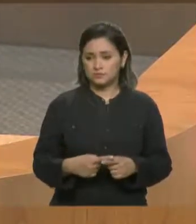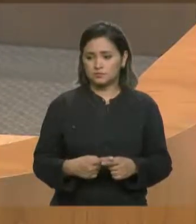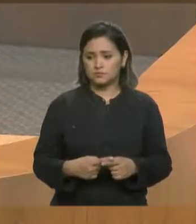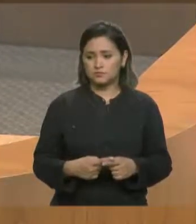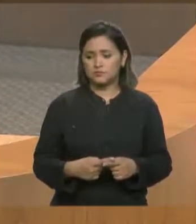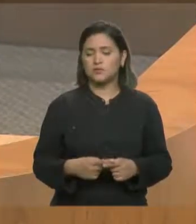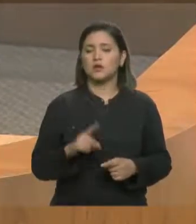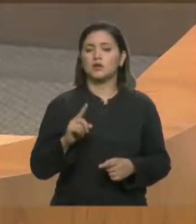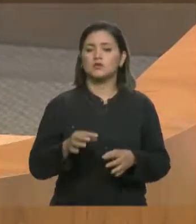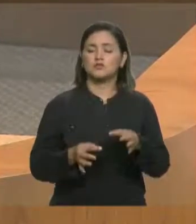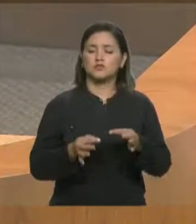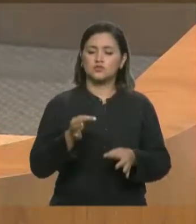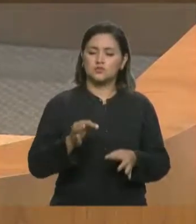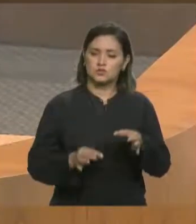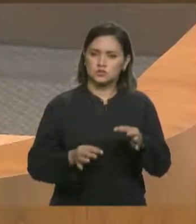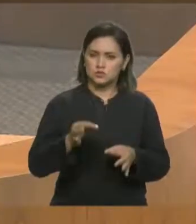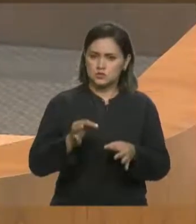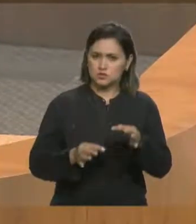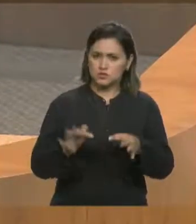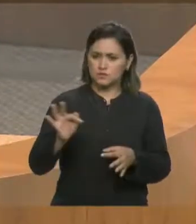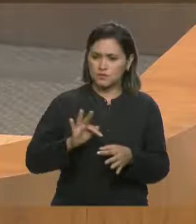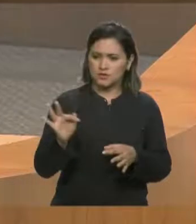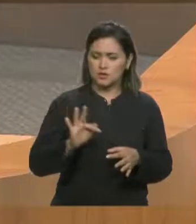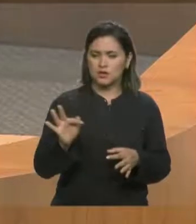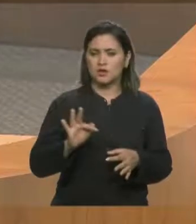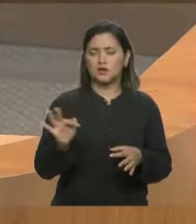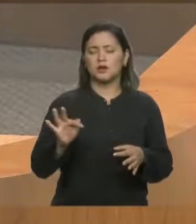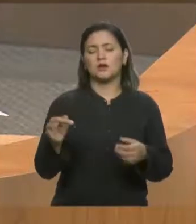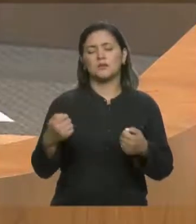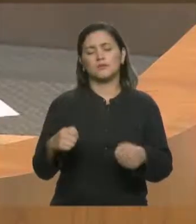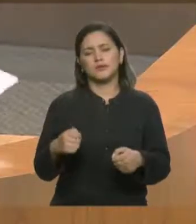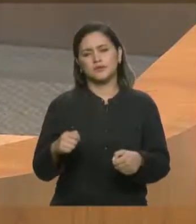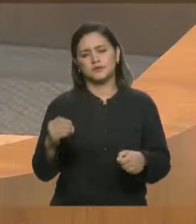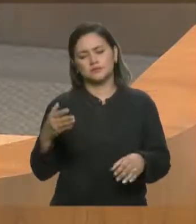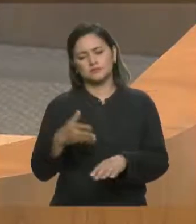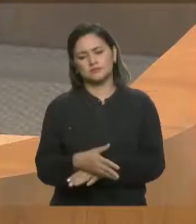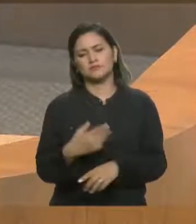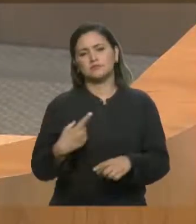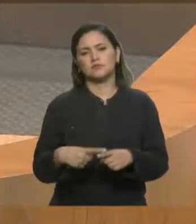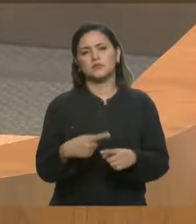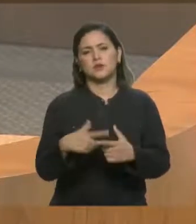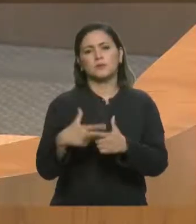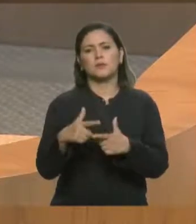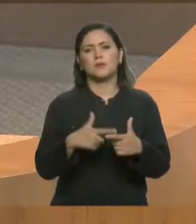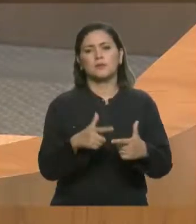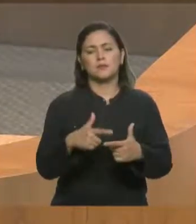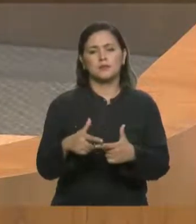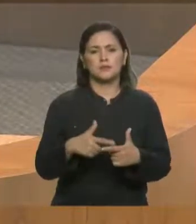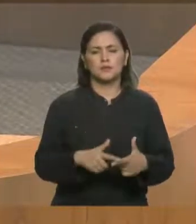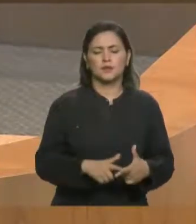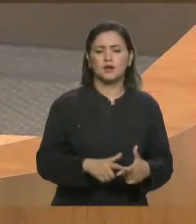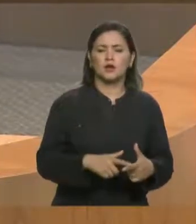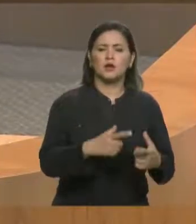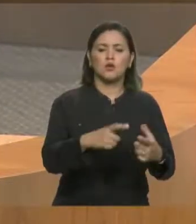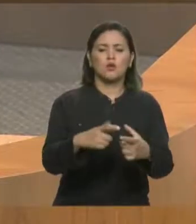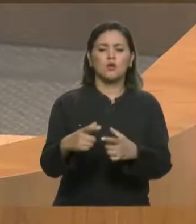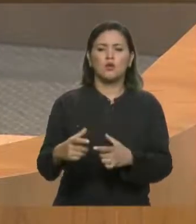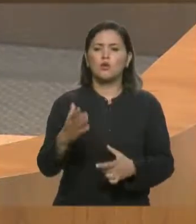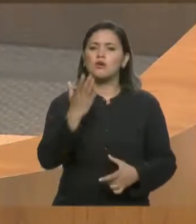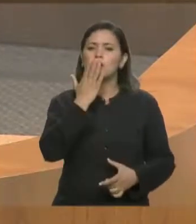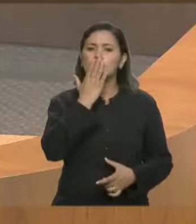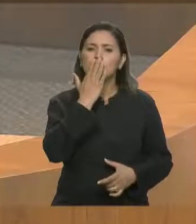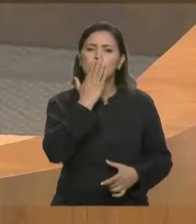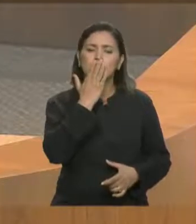da Justiça Federal por tratar-se de uma situação que envolve territórios indígenas.